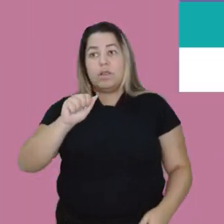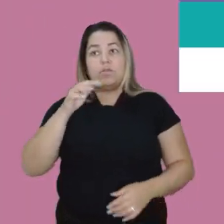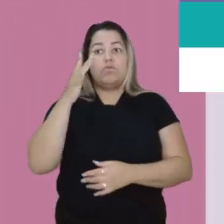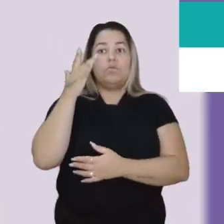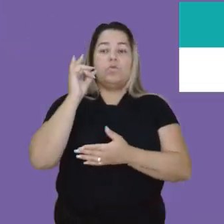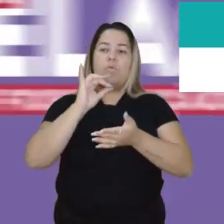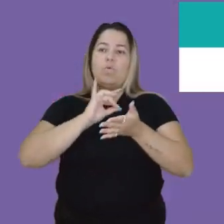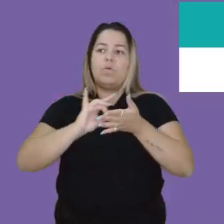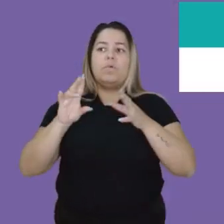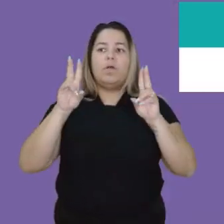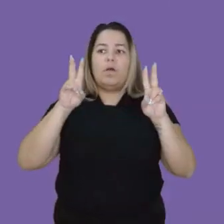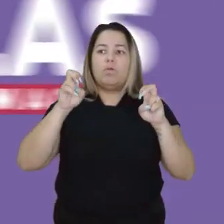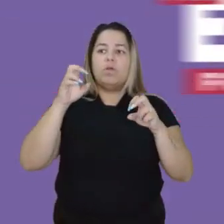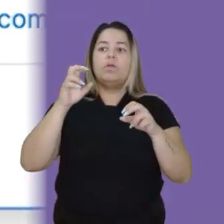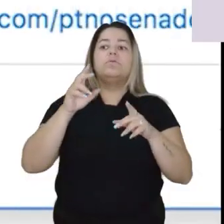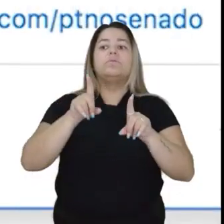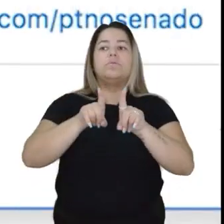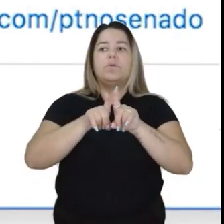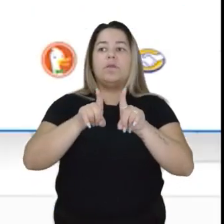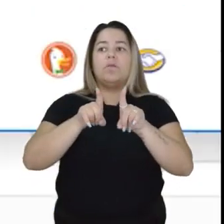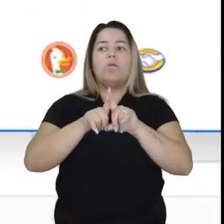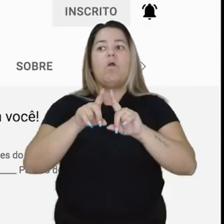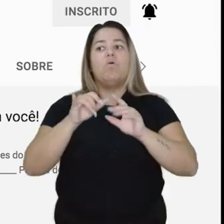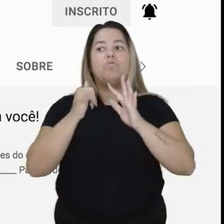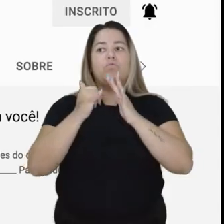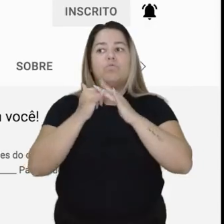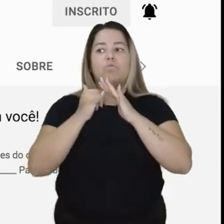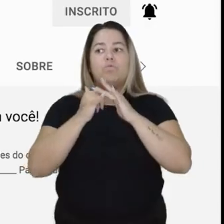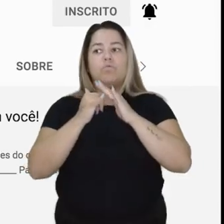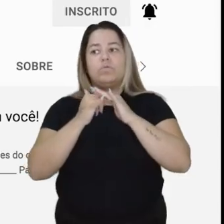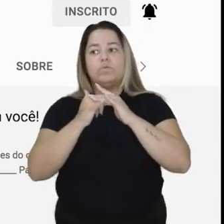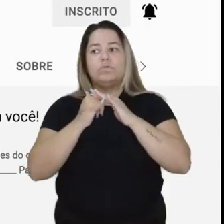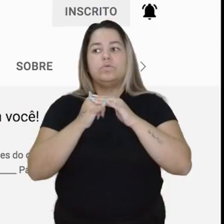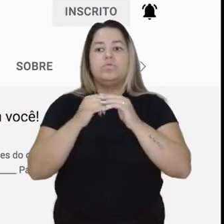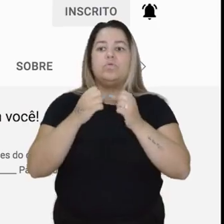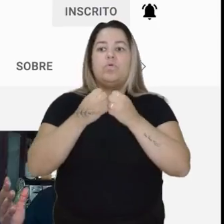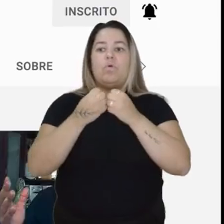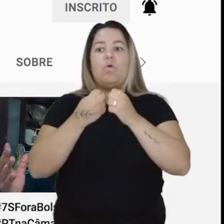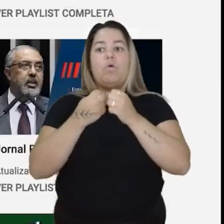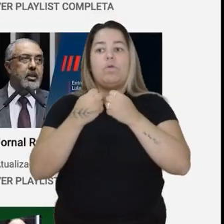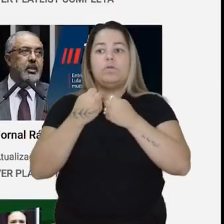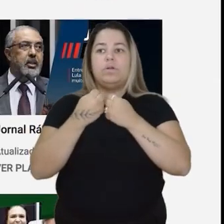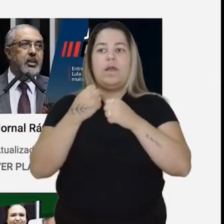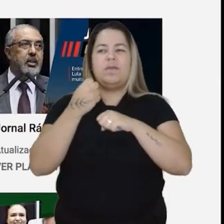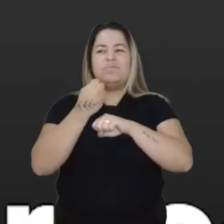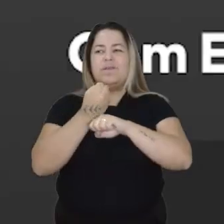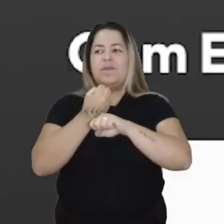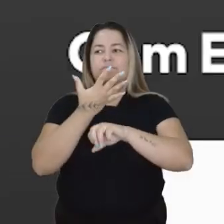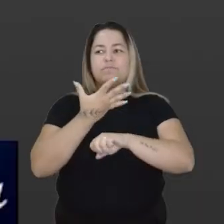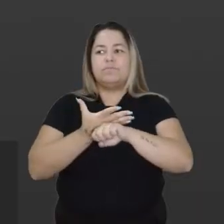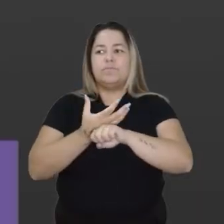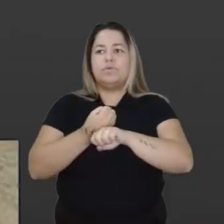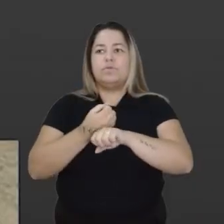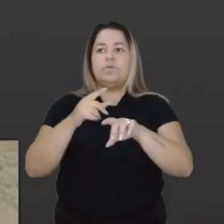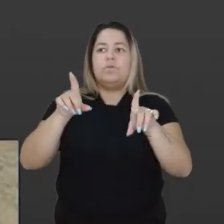amanhã. Reveja esta e outras aulas na playlist TV Elas por Elas Formação,